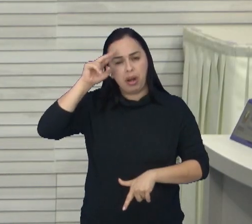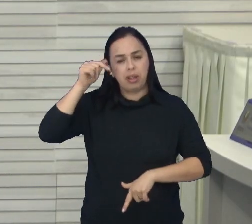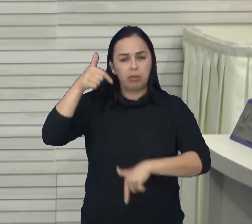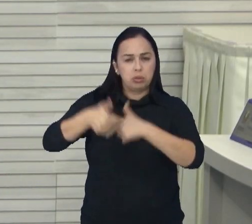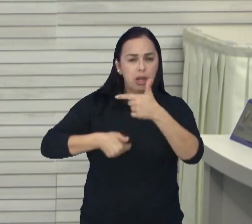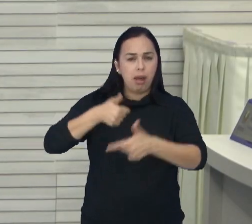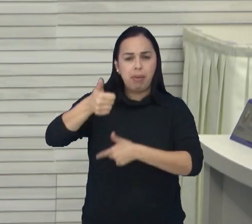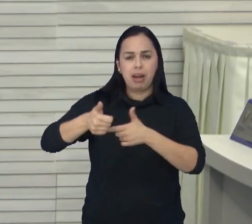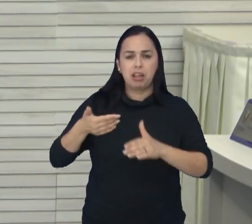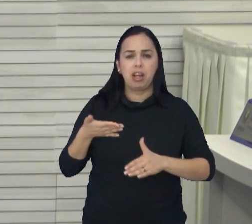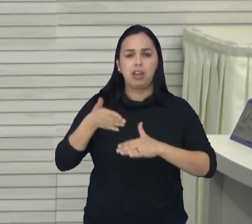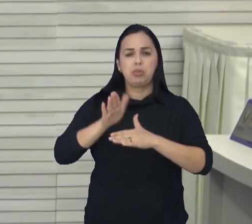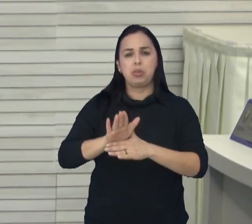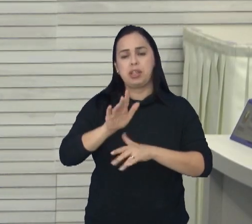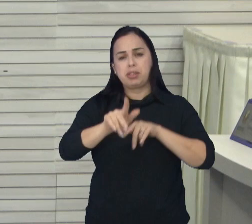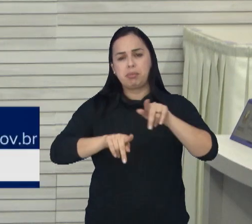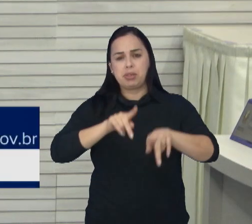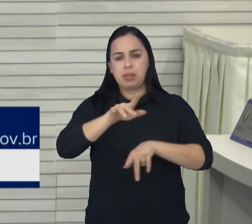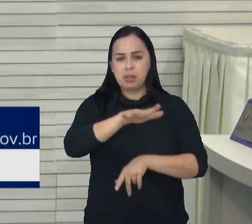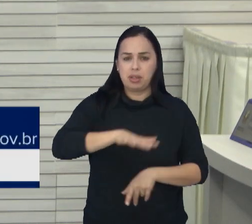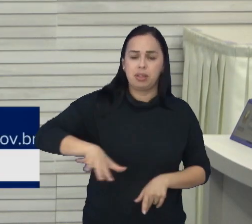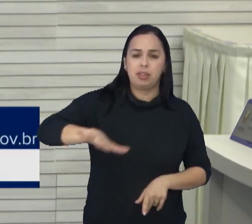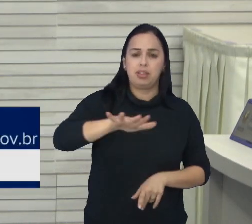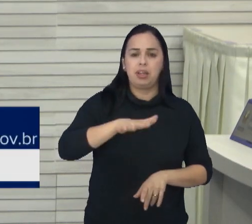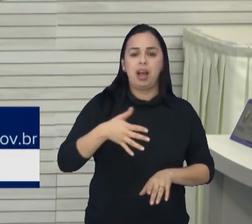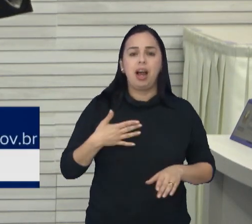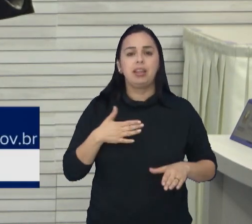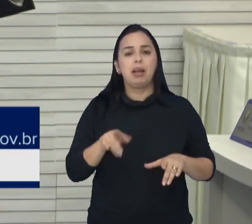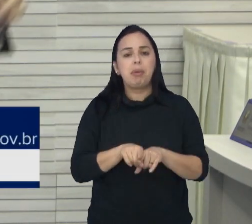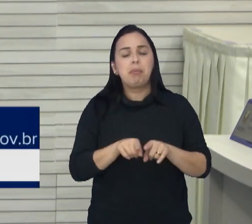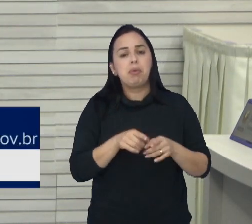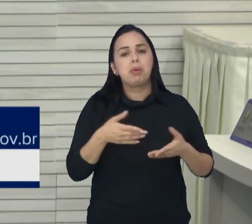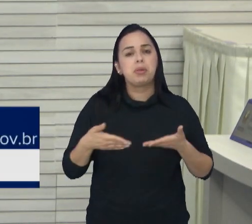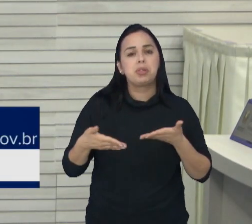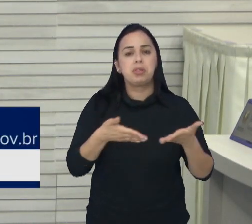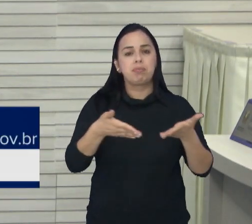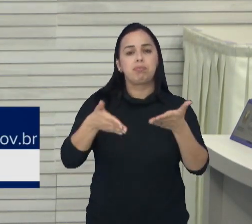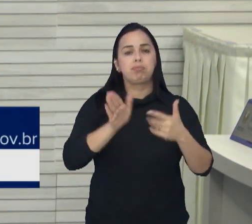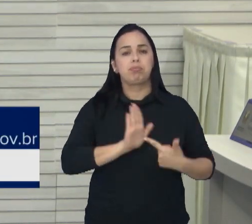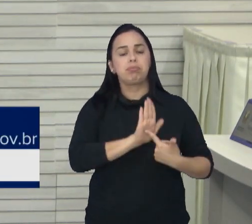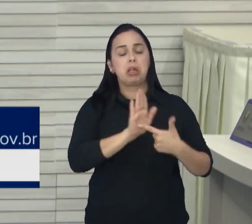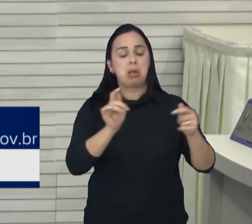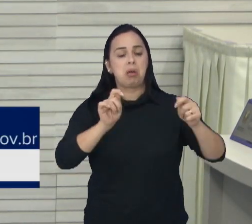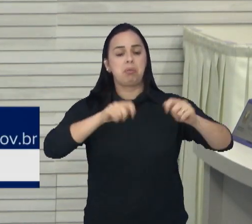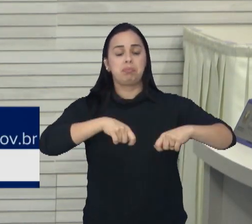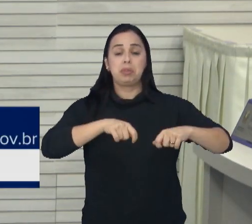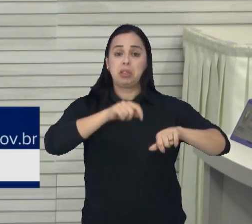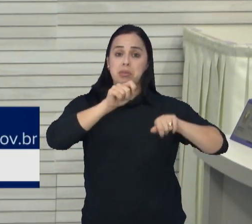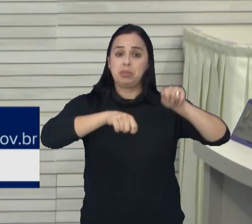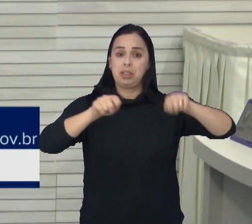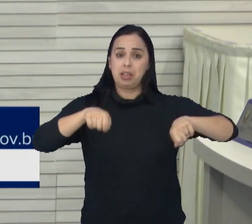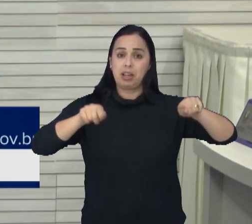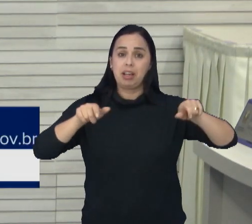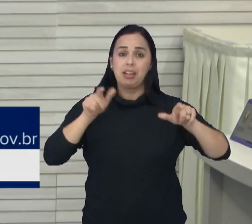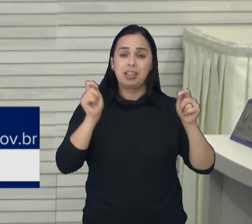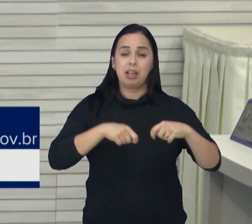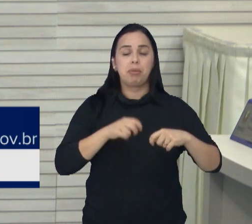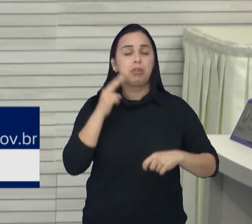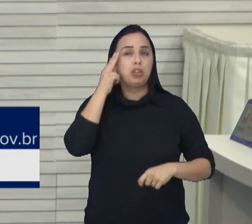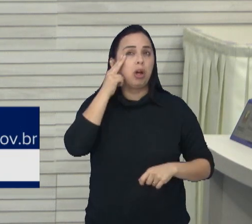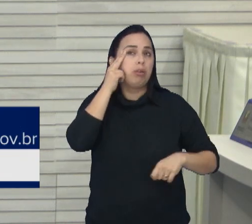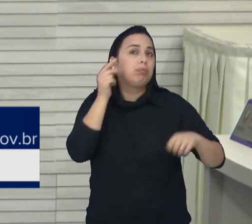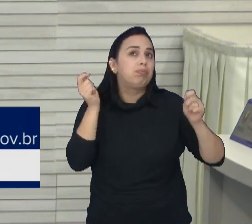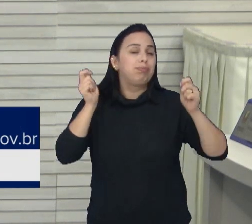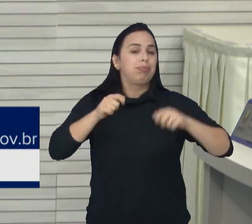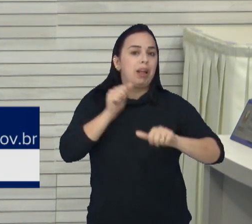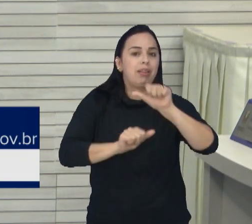desenvolve ajudando as pessoas no empreendedorismo, né? Mostrar para as pessoas que elas têm condições total de alcançar seus sonhos.